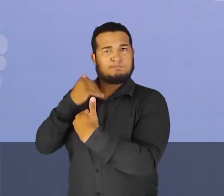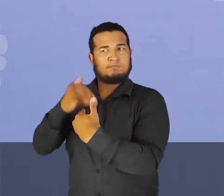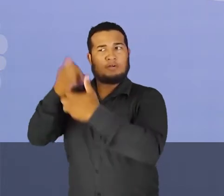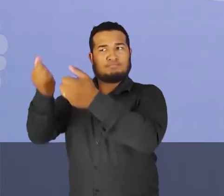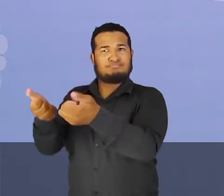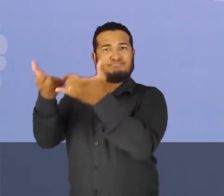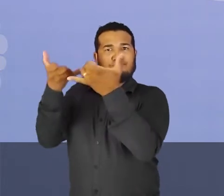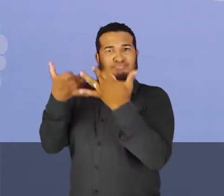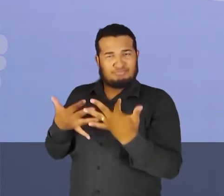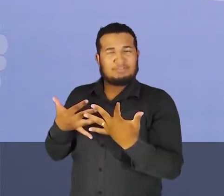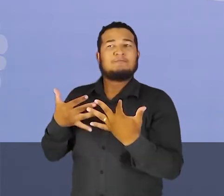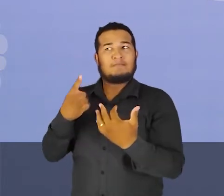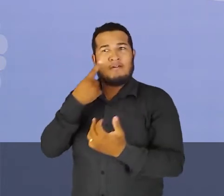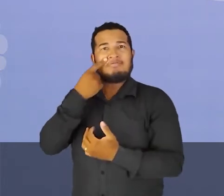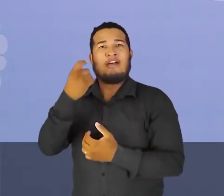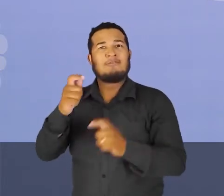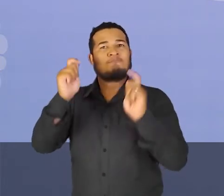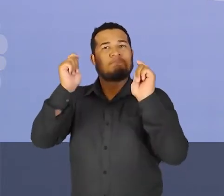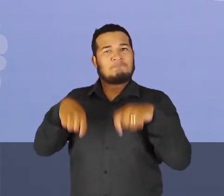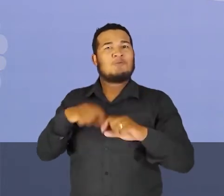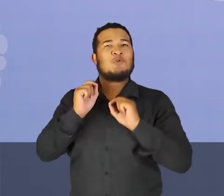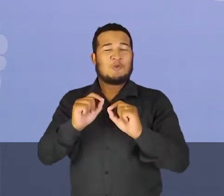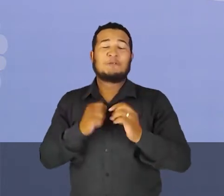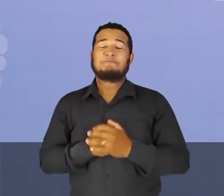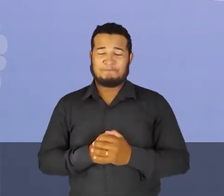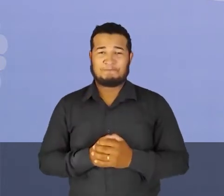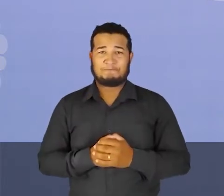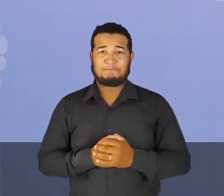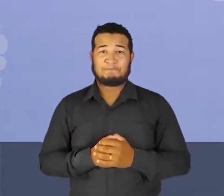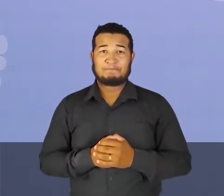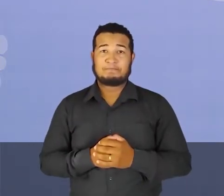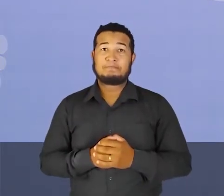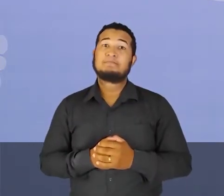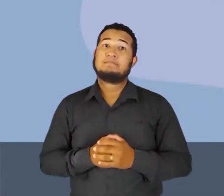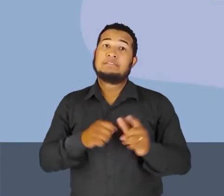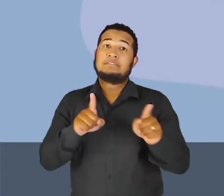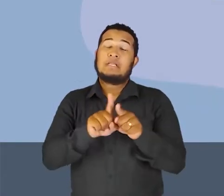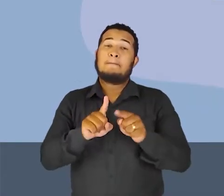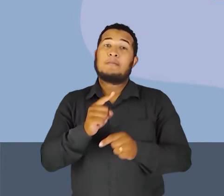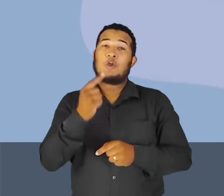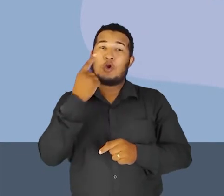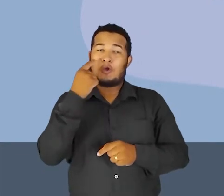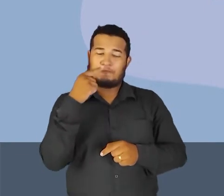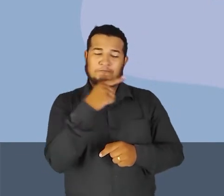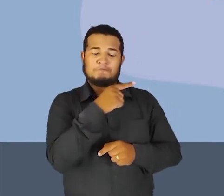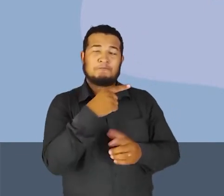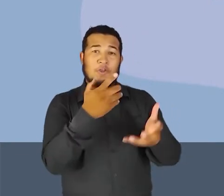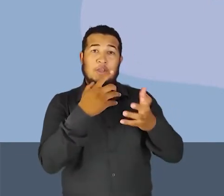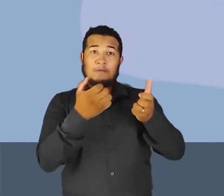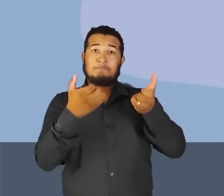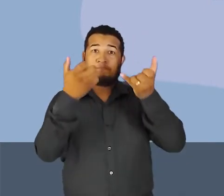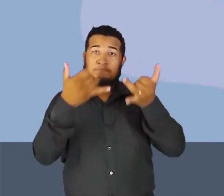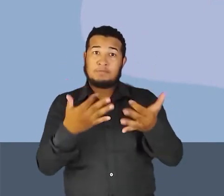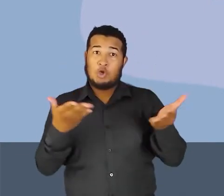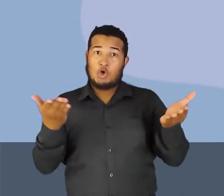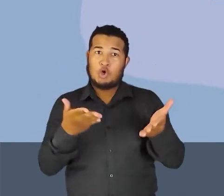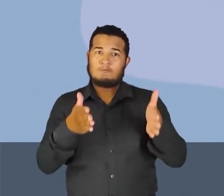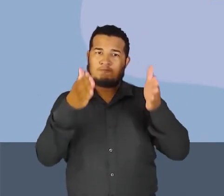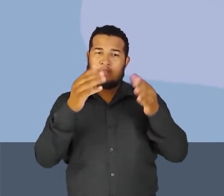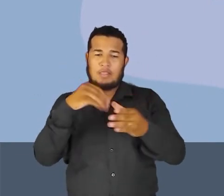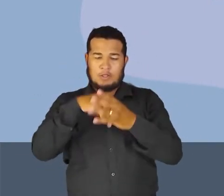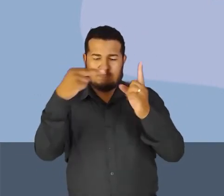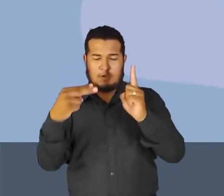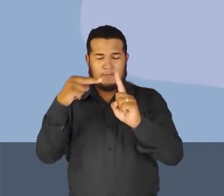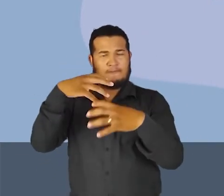experiente, né, que dê um feedback interessante para a gente também. E um último ponto que eu gostaria de destacar